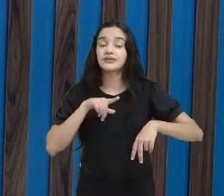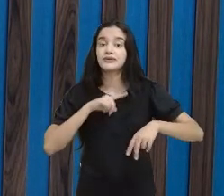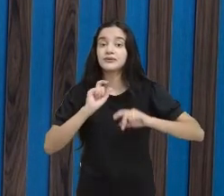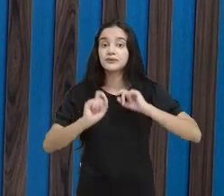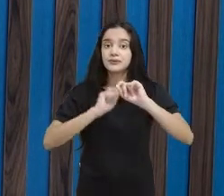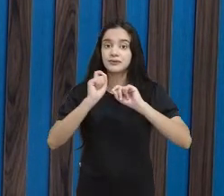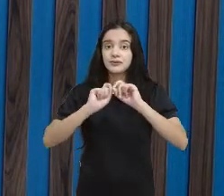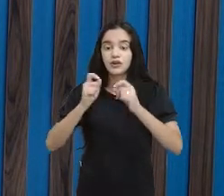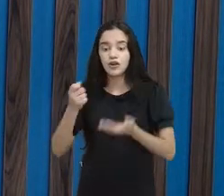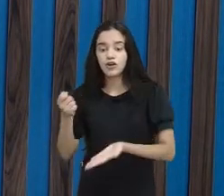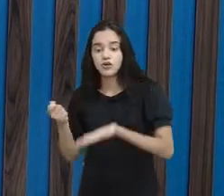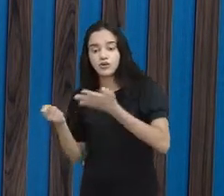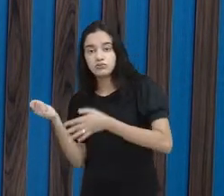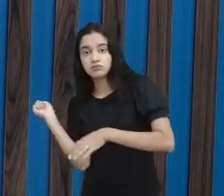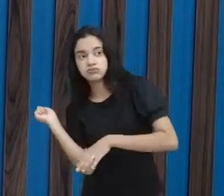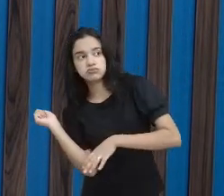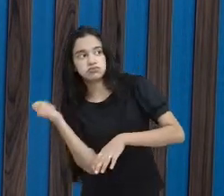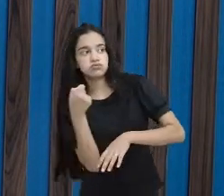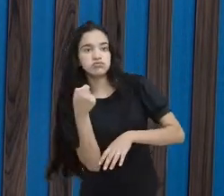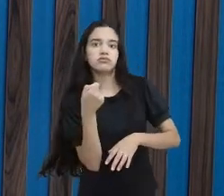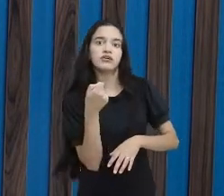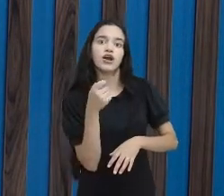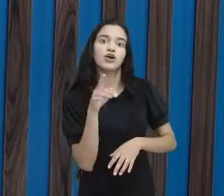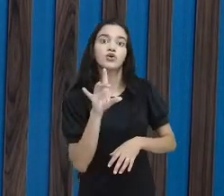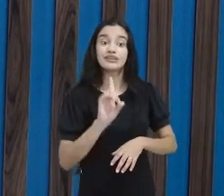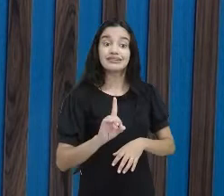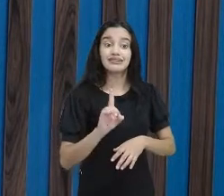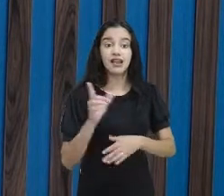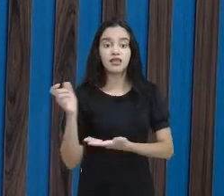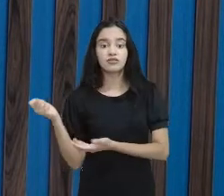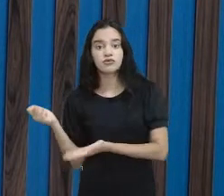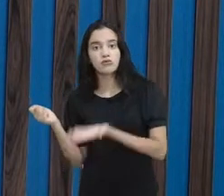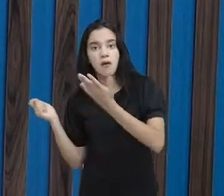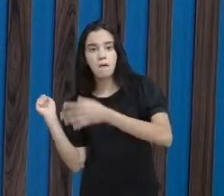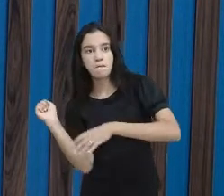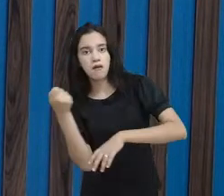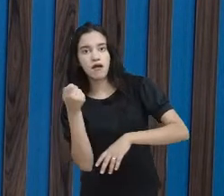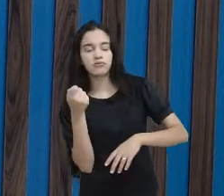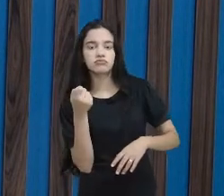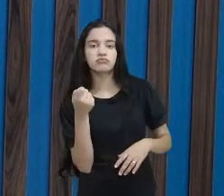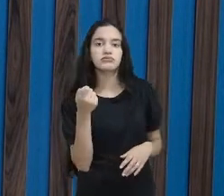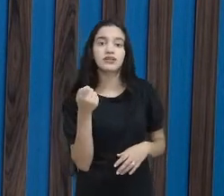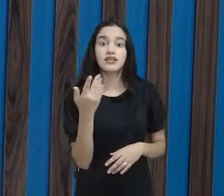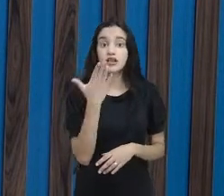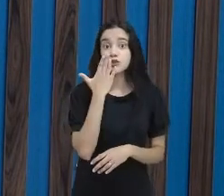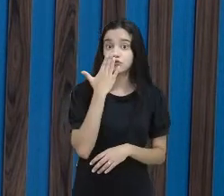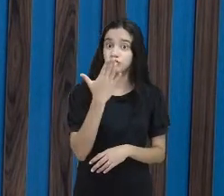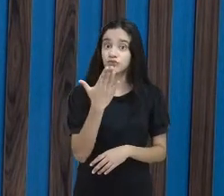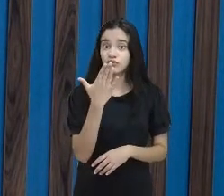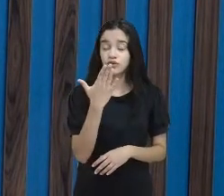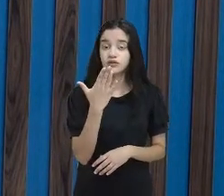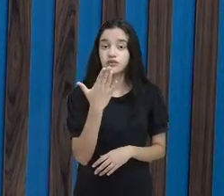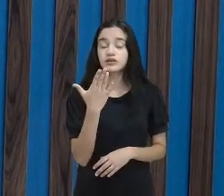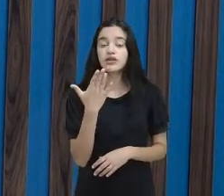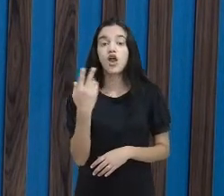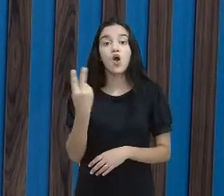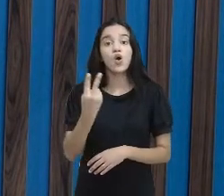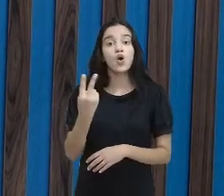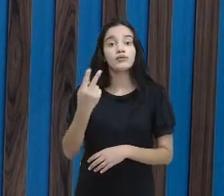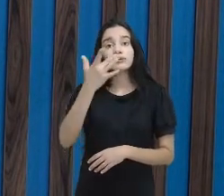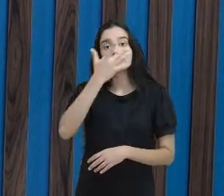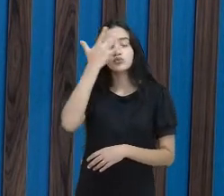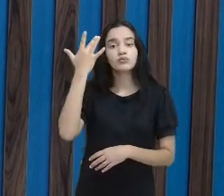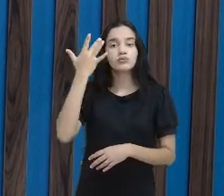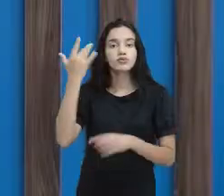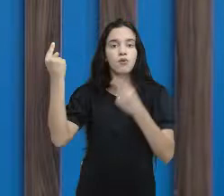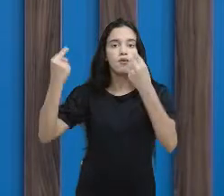ou seja, no lado direito da equipe adversária que está de frente para mim, né? Que no caso é o meu lado esquerdo. É